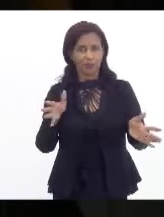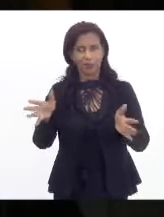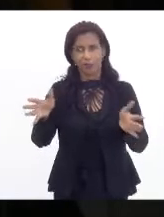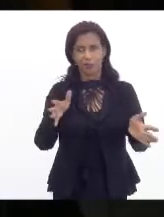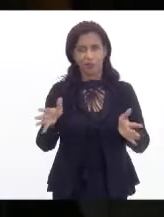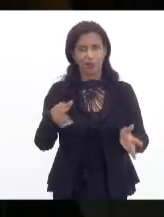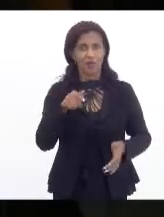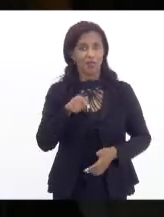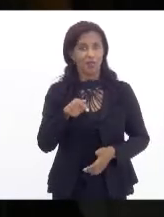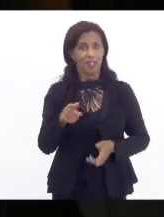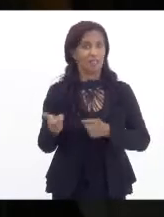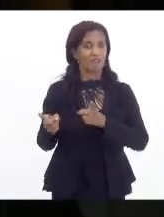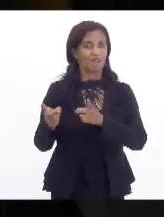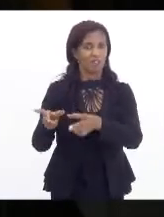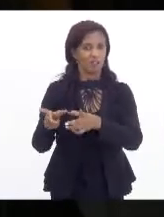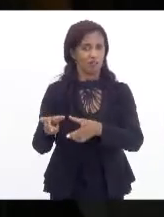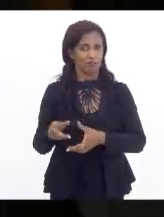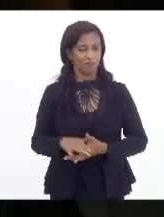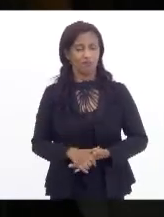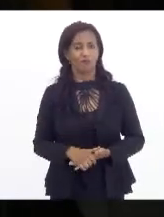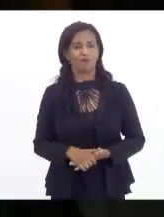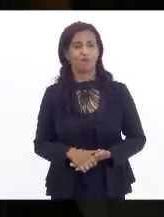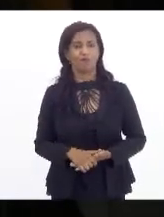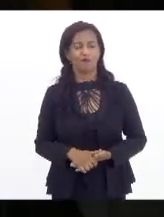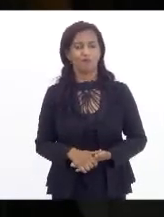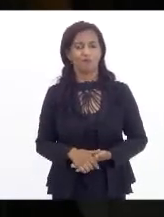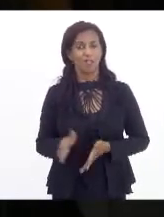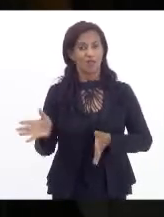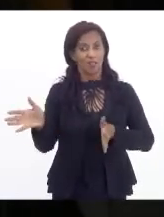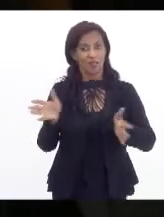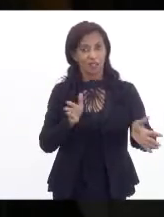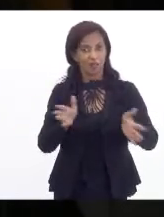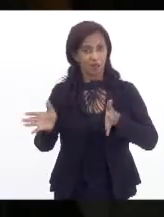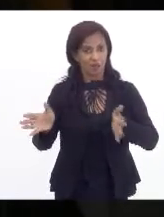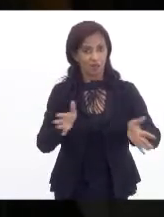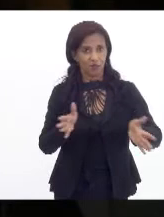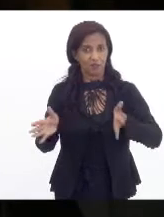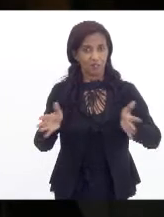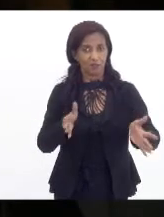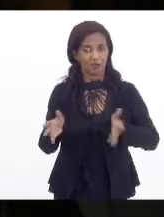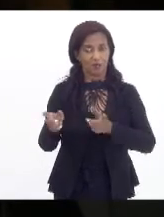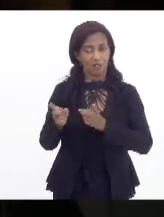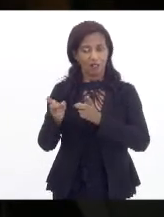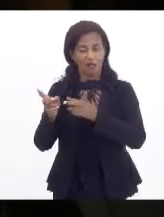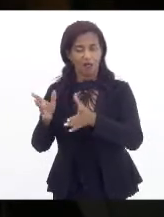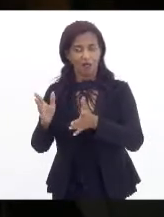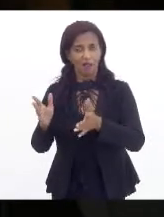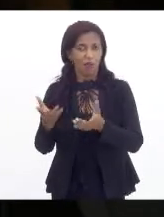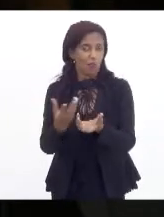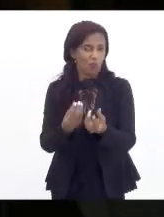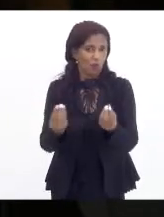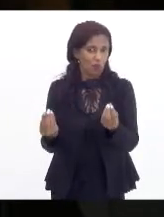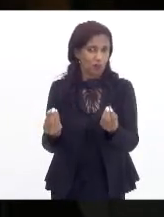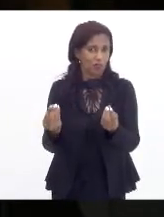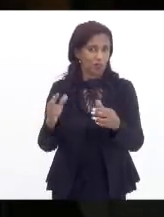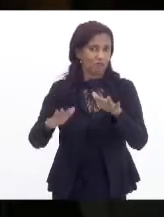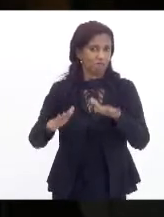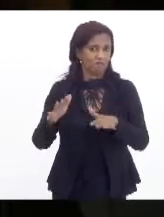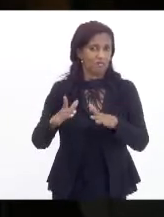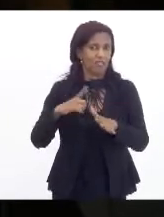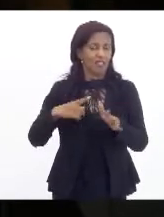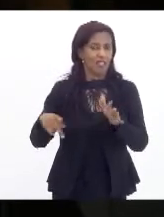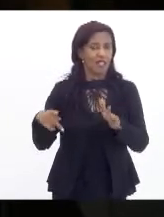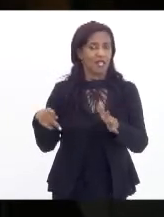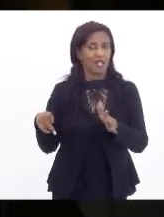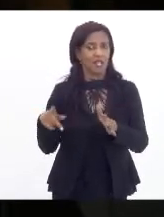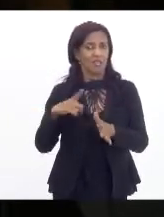bota esse gás na ponta. E na cadeia intermediária, muitas vezes, tem a